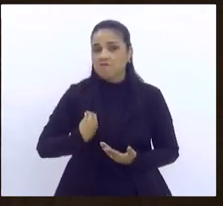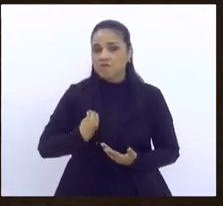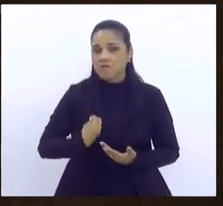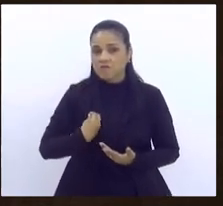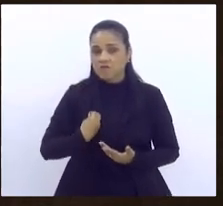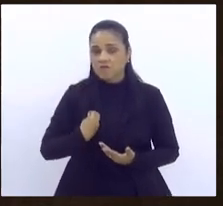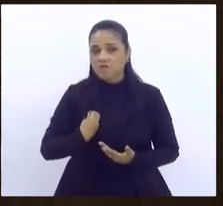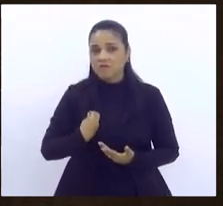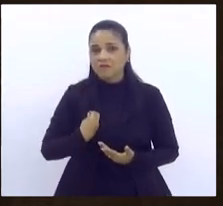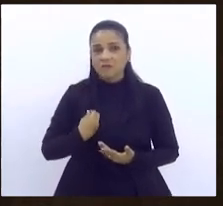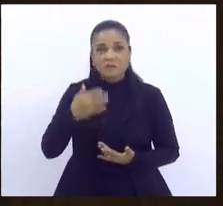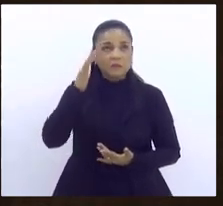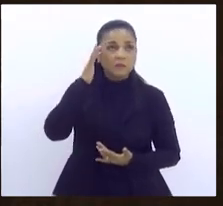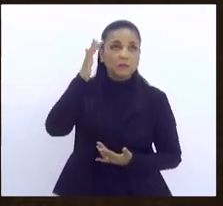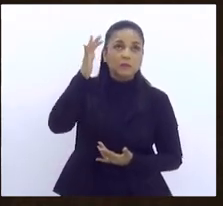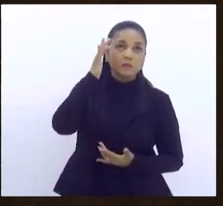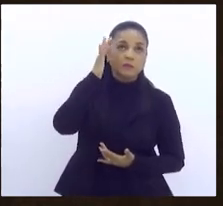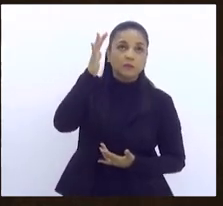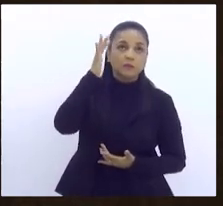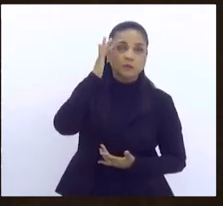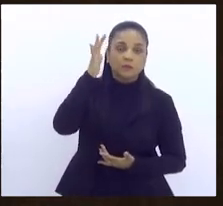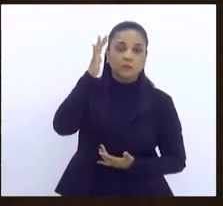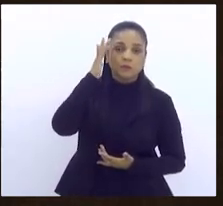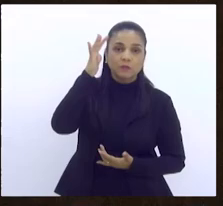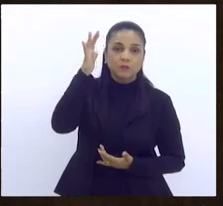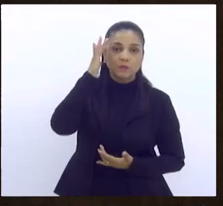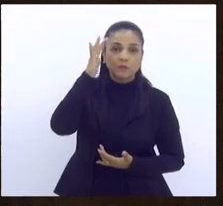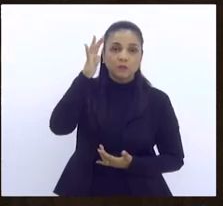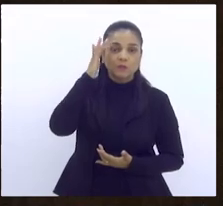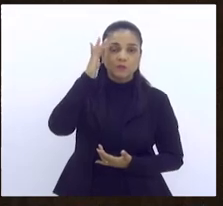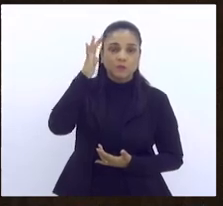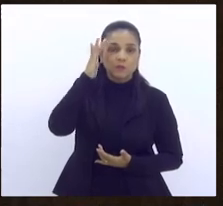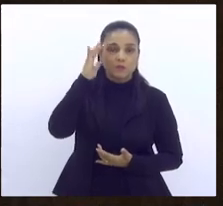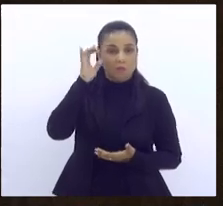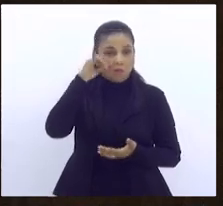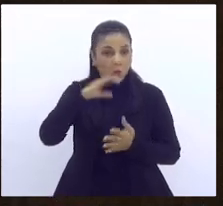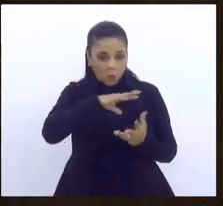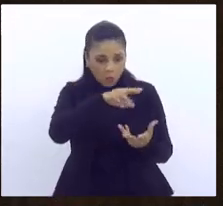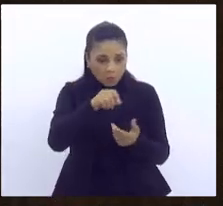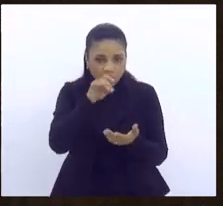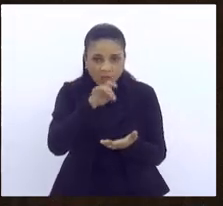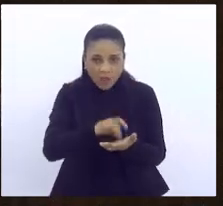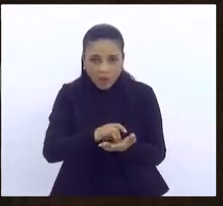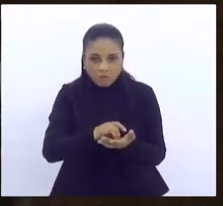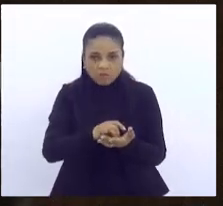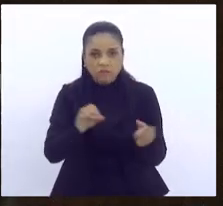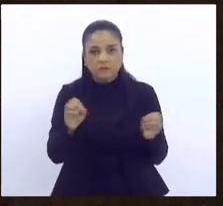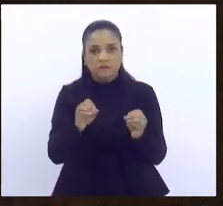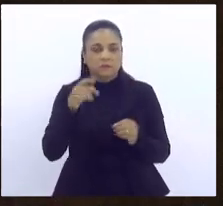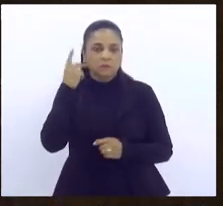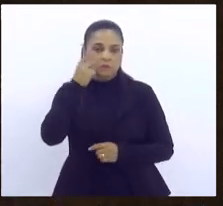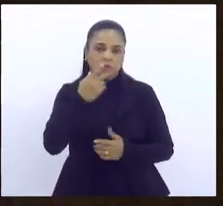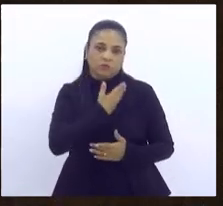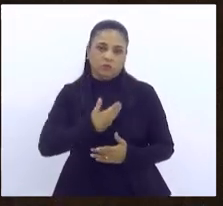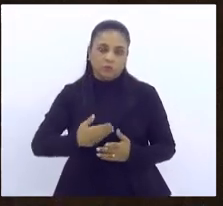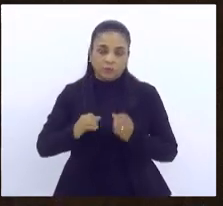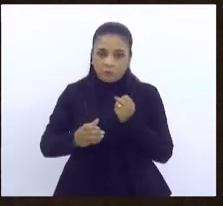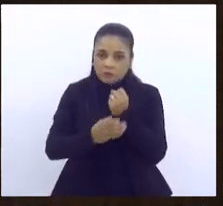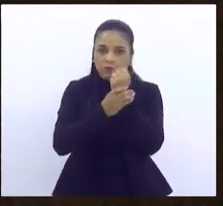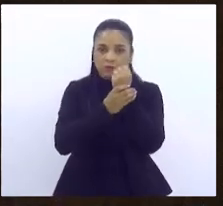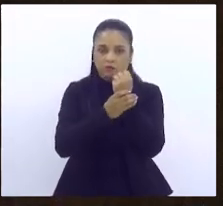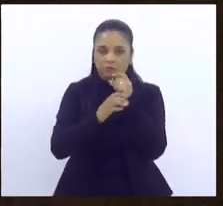da fantasia, um mundo da alegoria e um mundo real. Sem políticas públicas